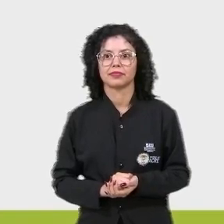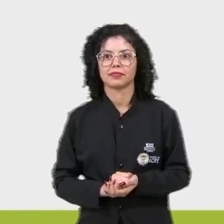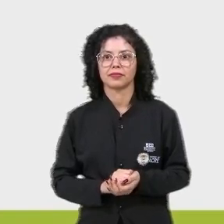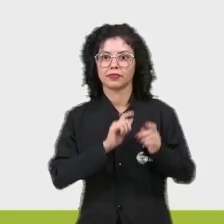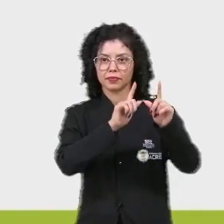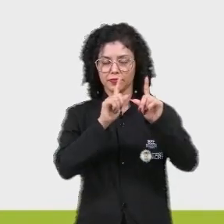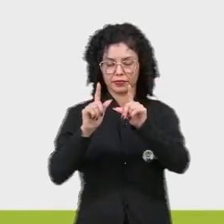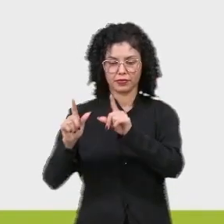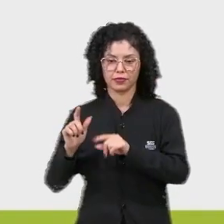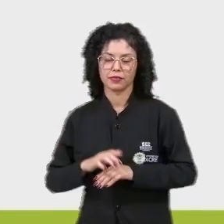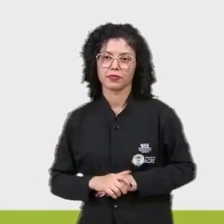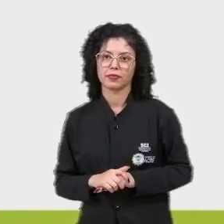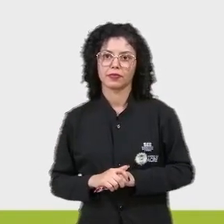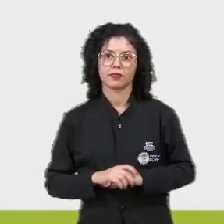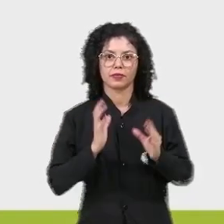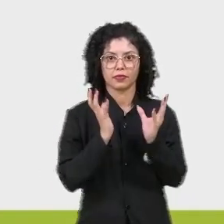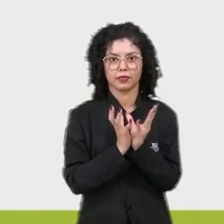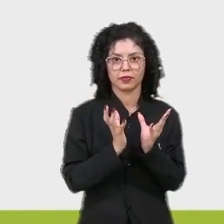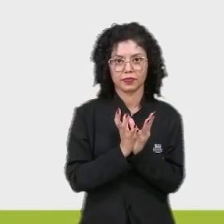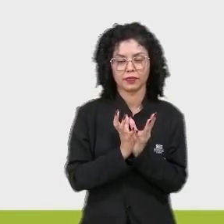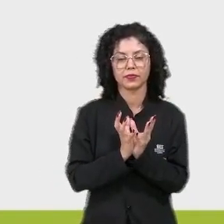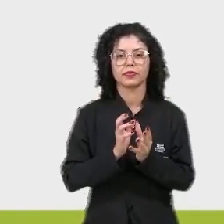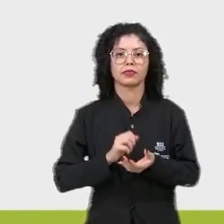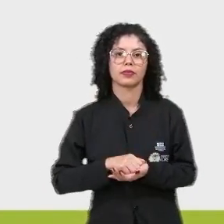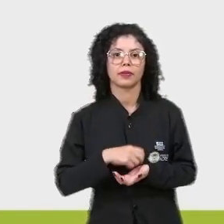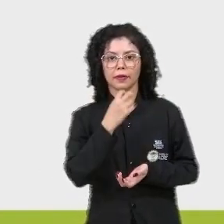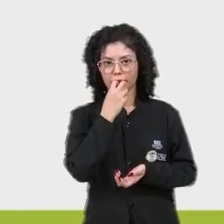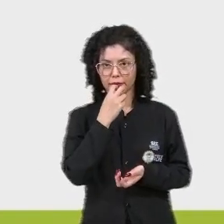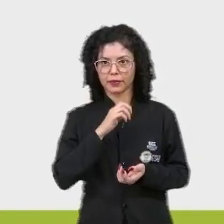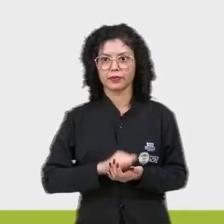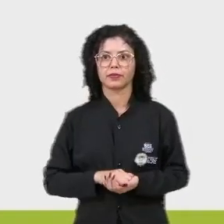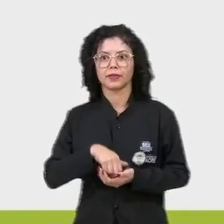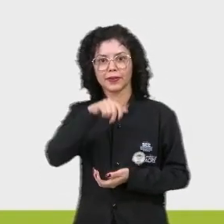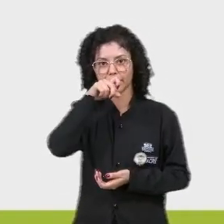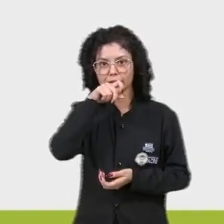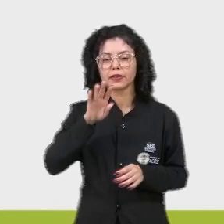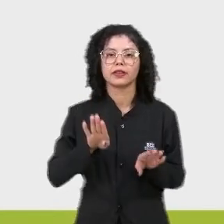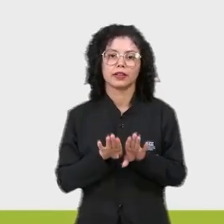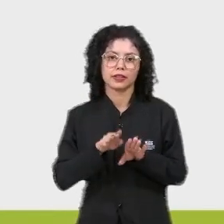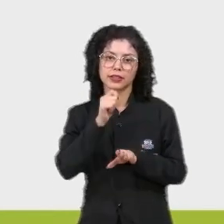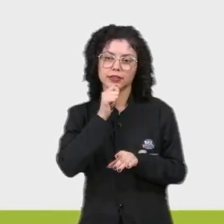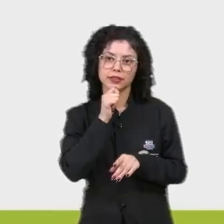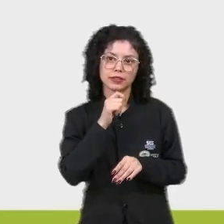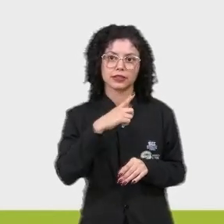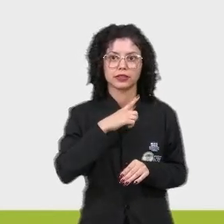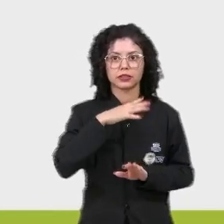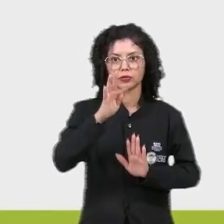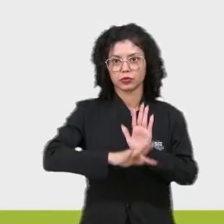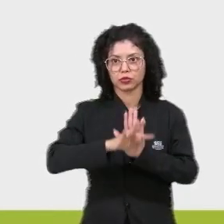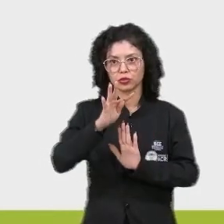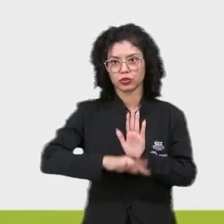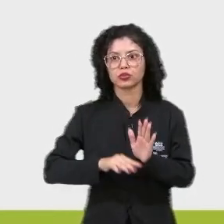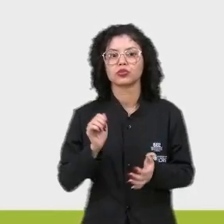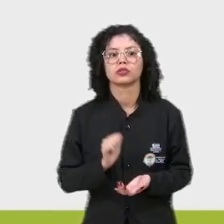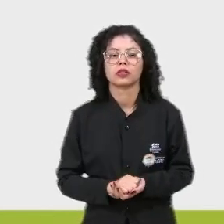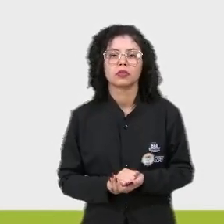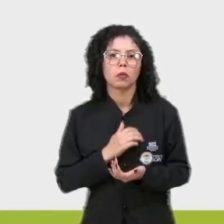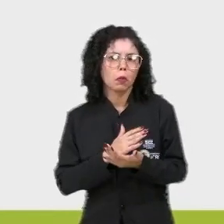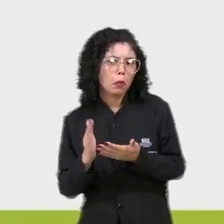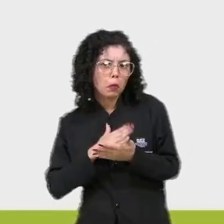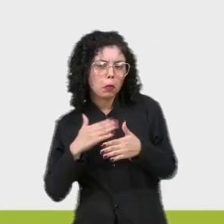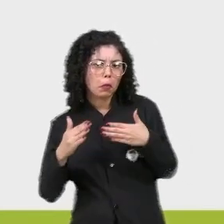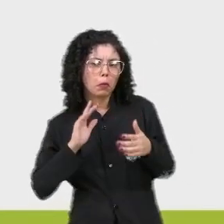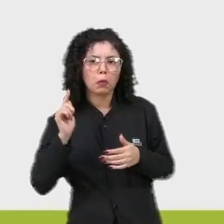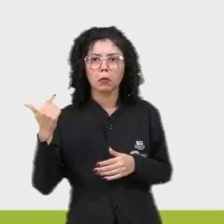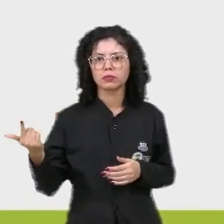histórias em quadrinhos da Turma da Mônica. Vamos lá? Entende-se aqui como texto qualquer tipo de gêneros